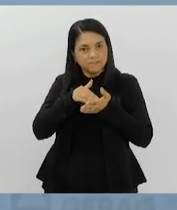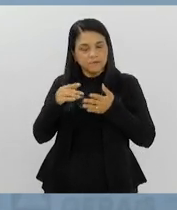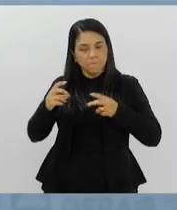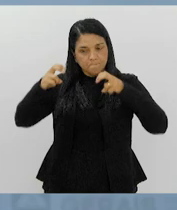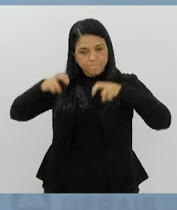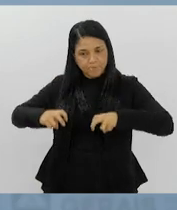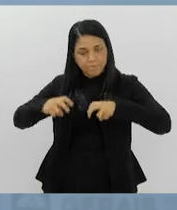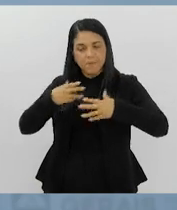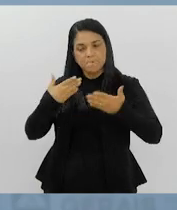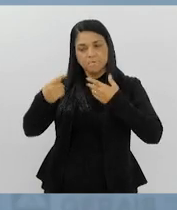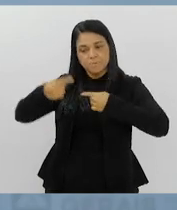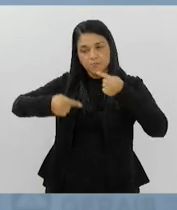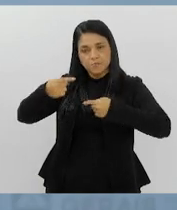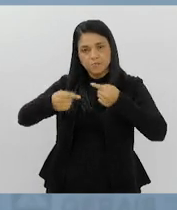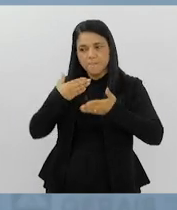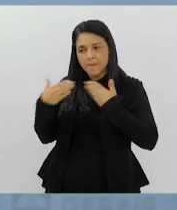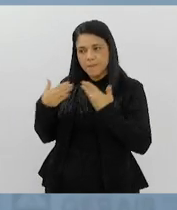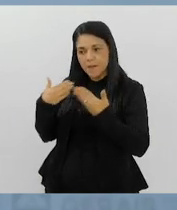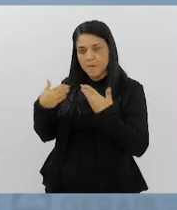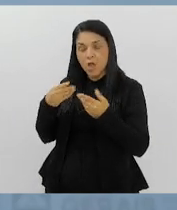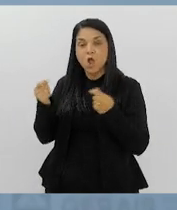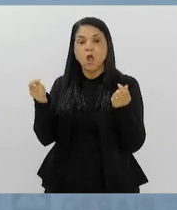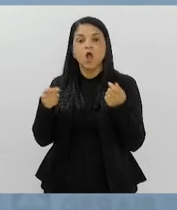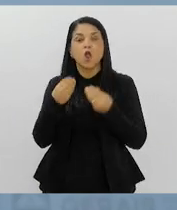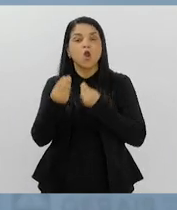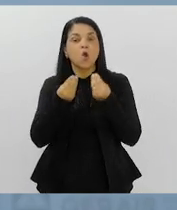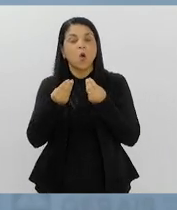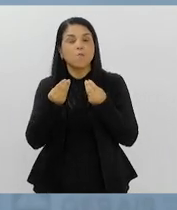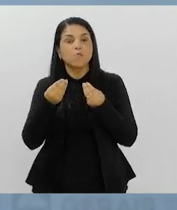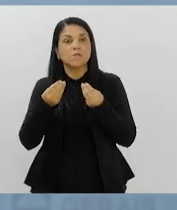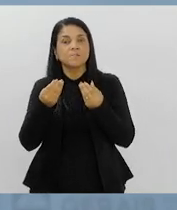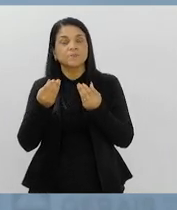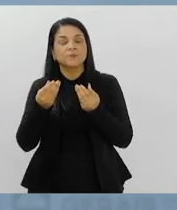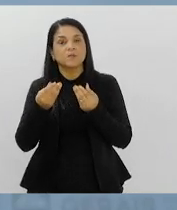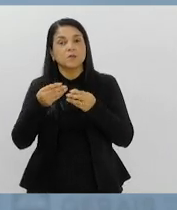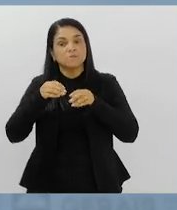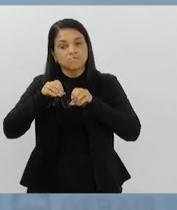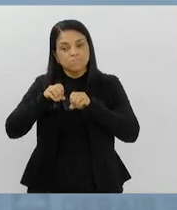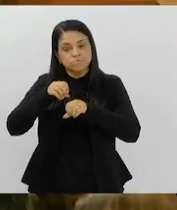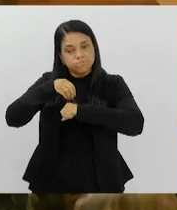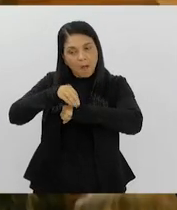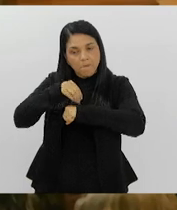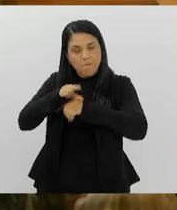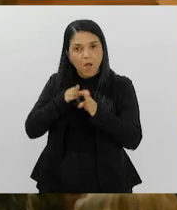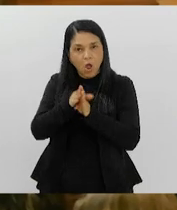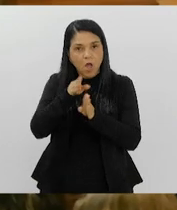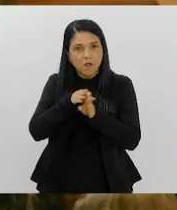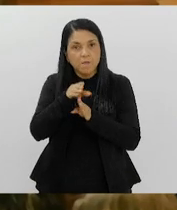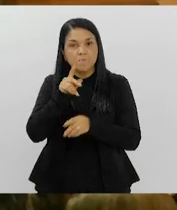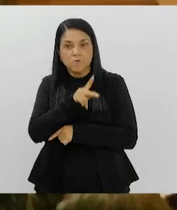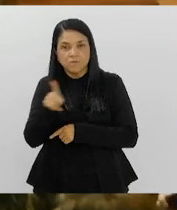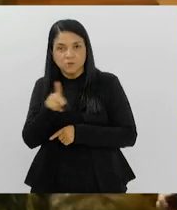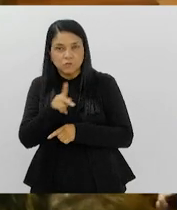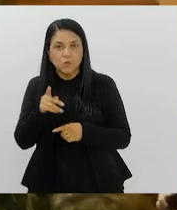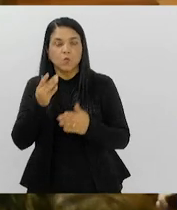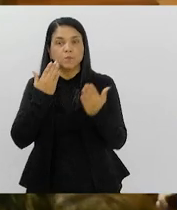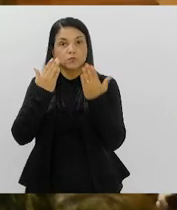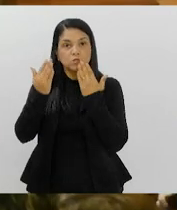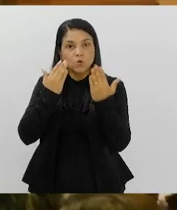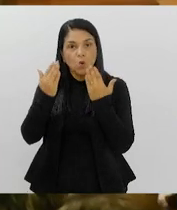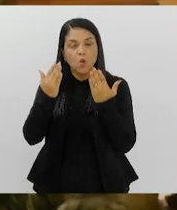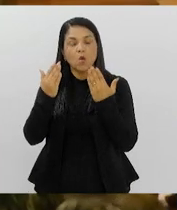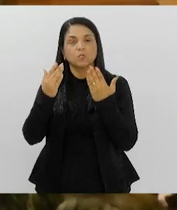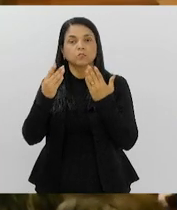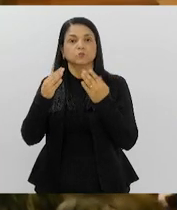gente poderia, né, capacitar os funcionários da educação, não só os professores, os psicólogos, né, os educadores como um